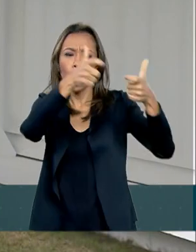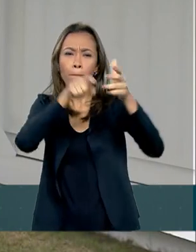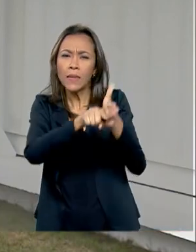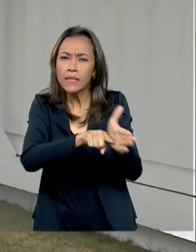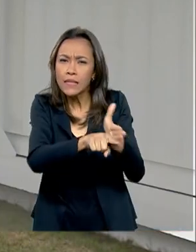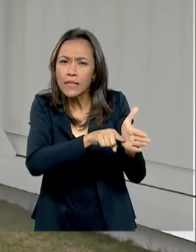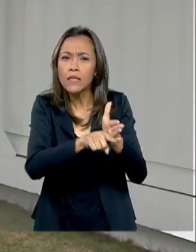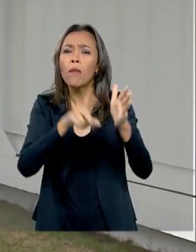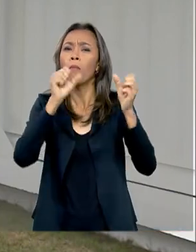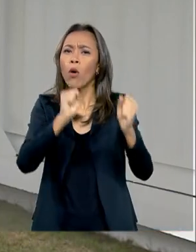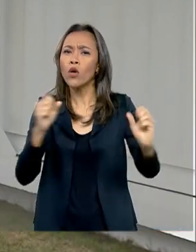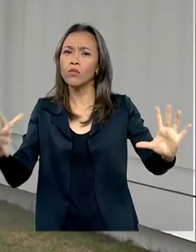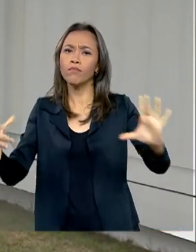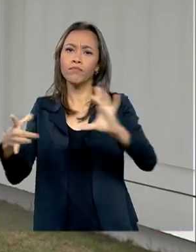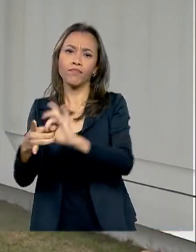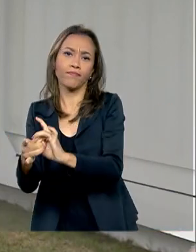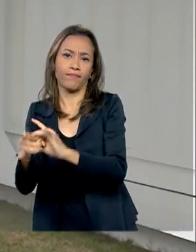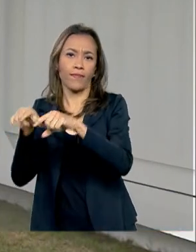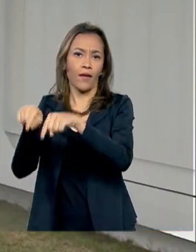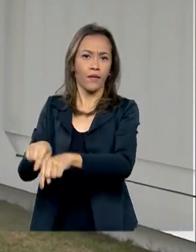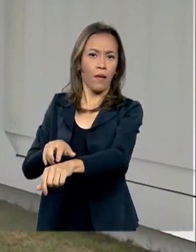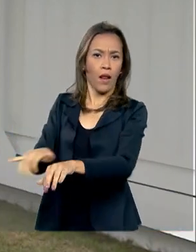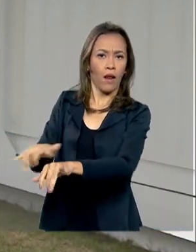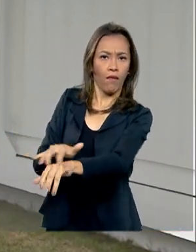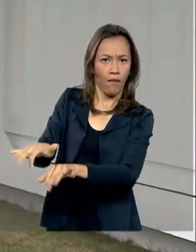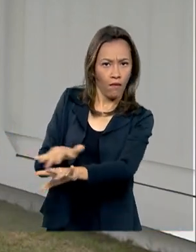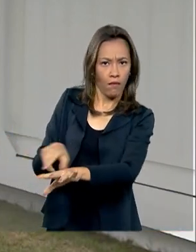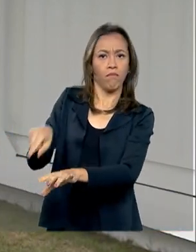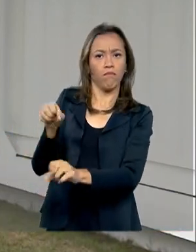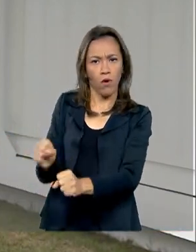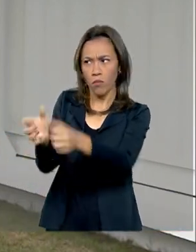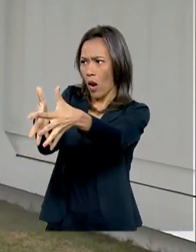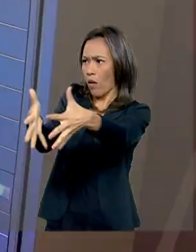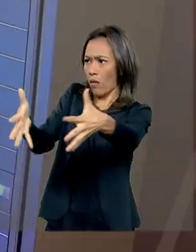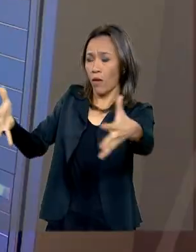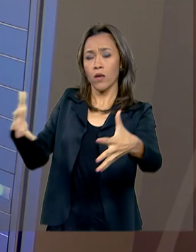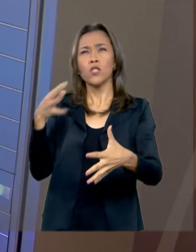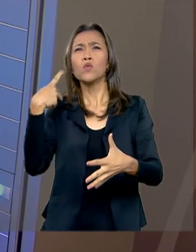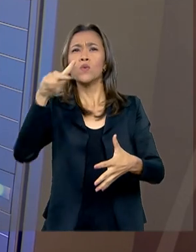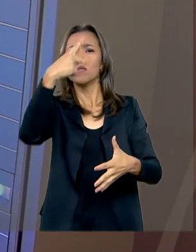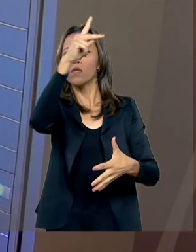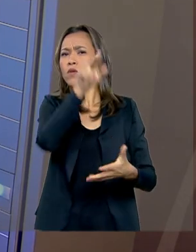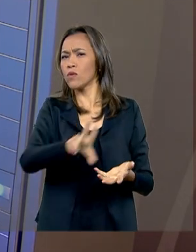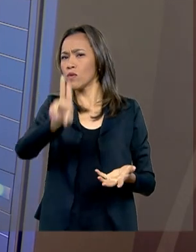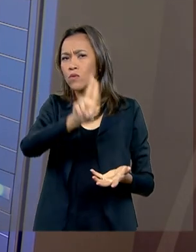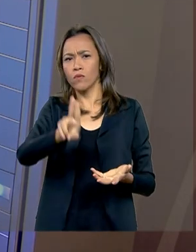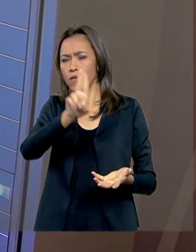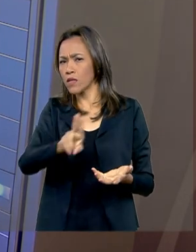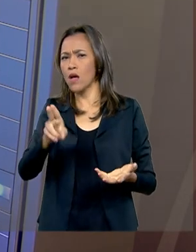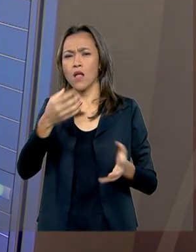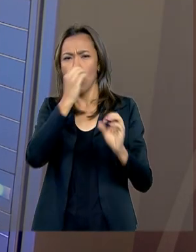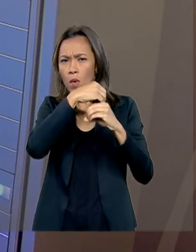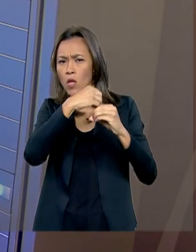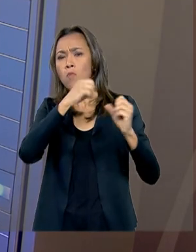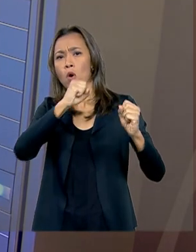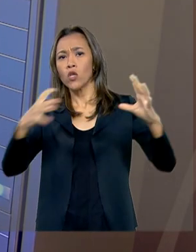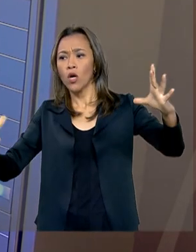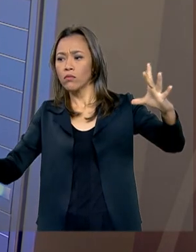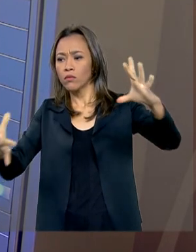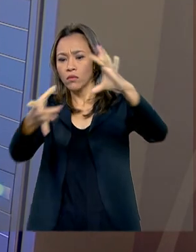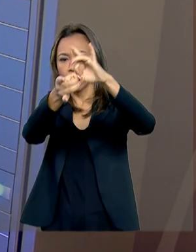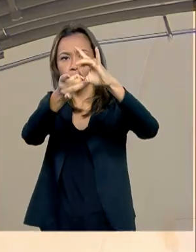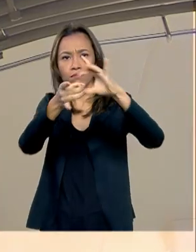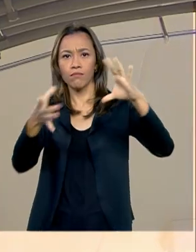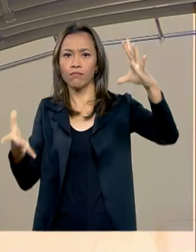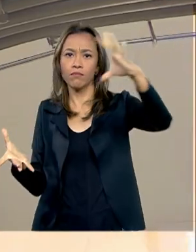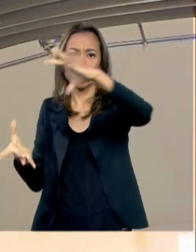de alta velocidade. Então as pessoas podem, nos seus laboratórios, nas suas mesas, eles podem se conectar ao